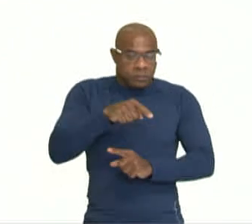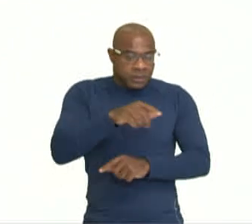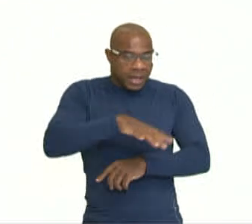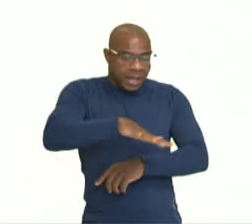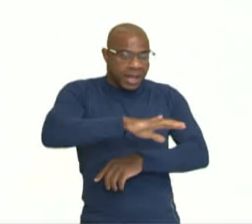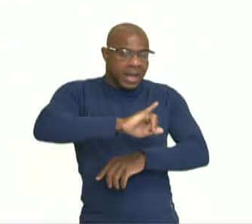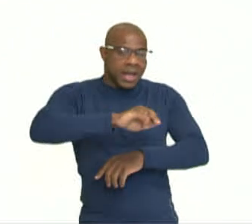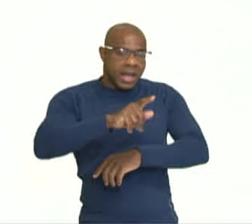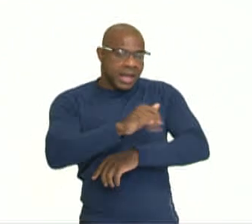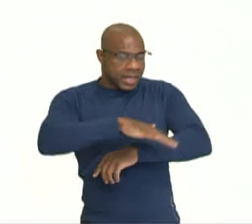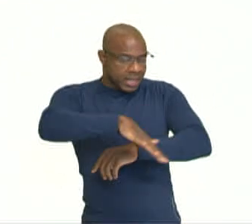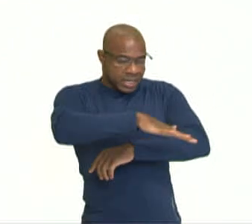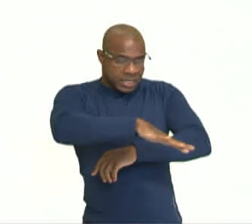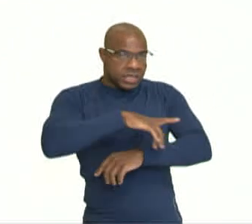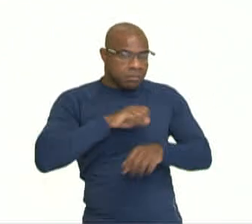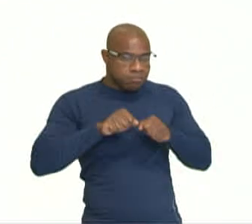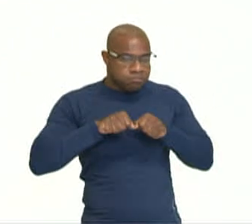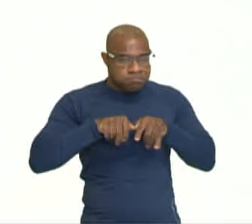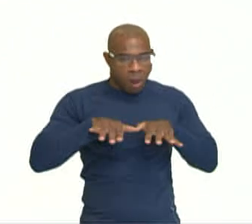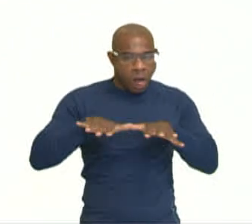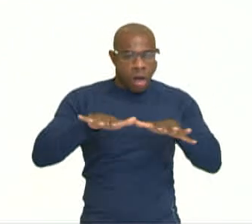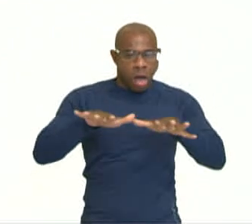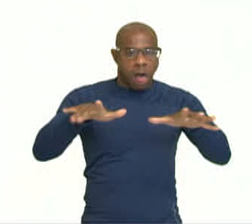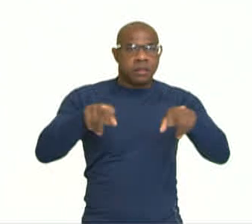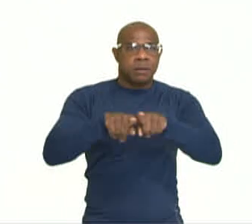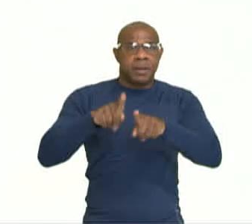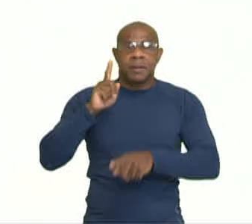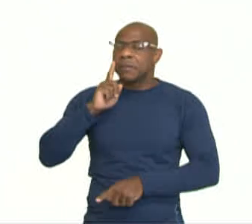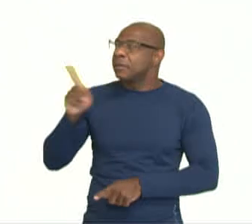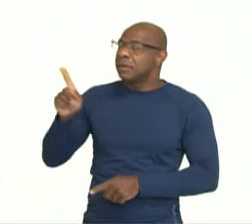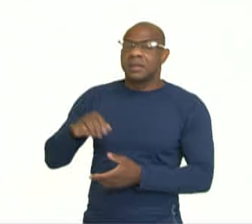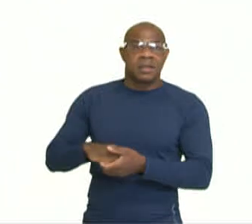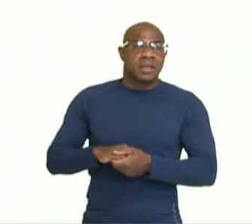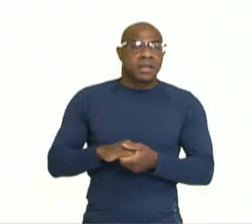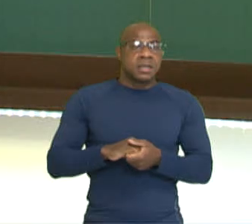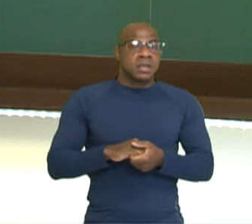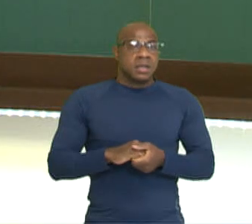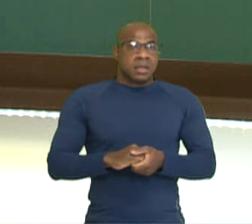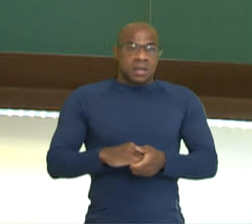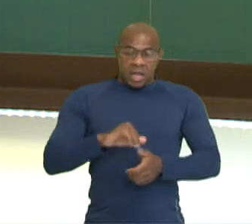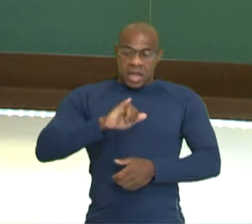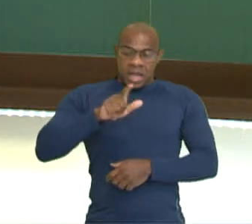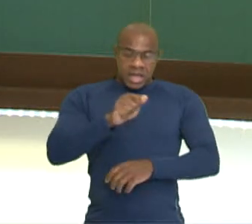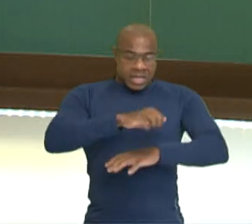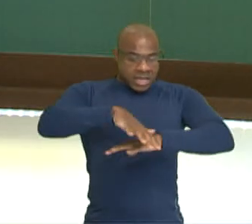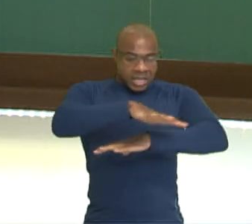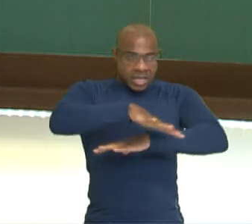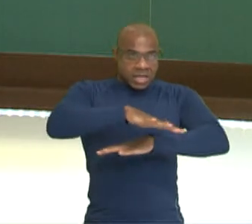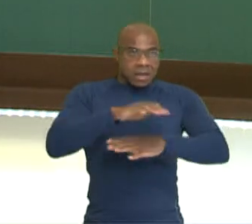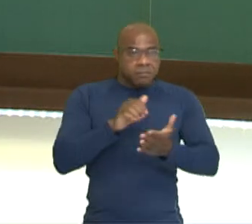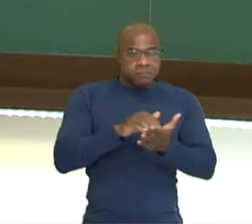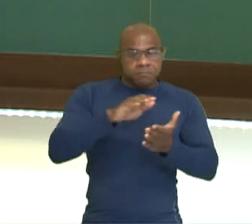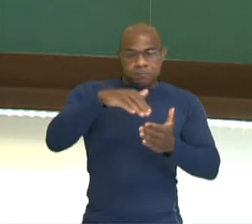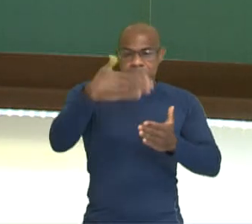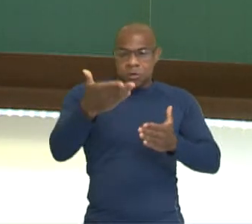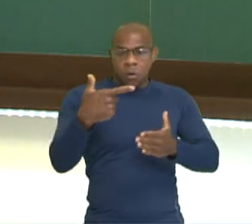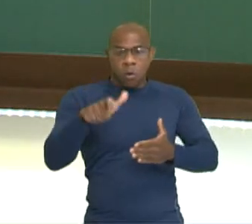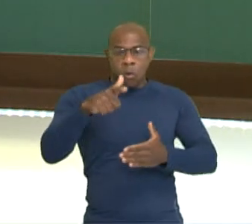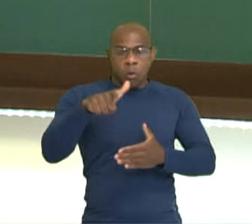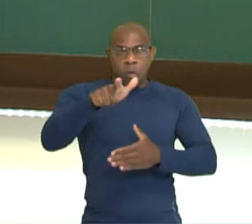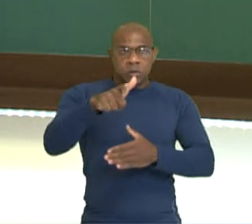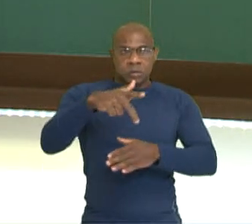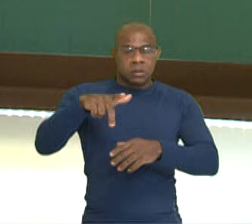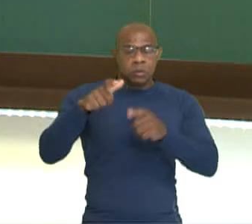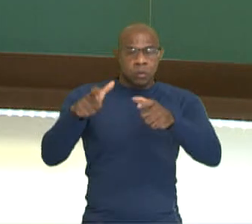Grã-Bretanha, expandiu para outros domínios. Quando saiu daquela região da ilha, como por exemplo o domínio na região da Irlanda